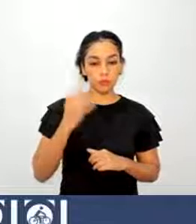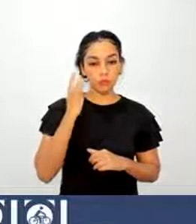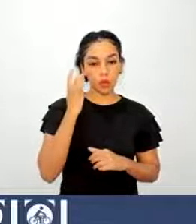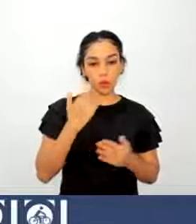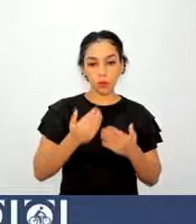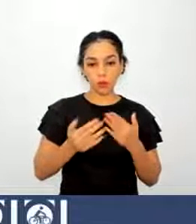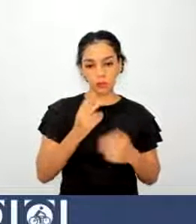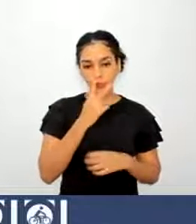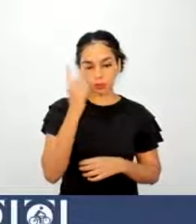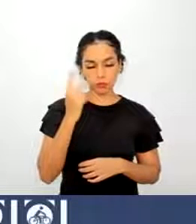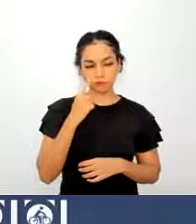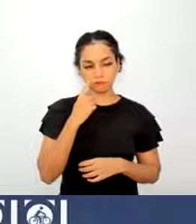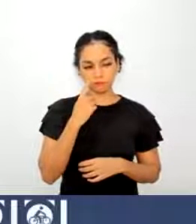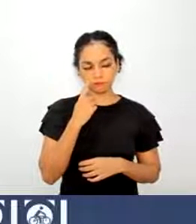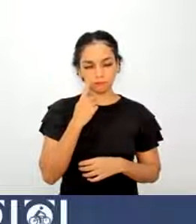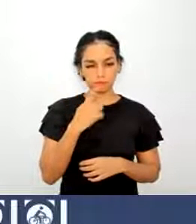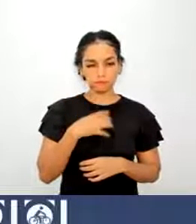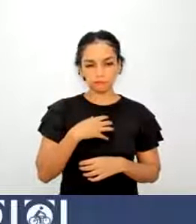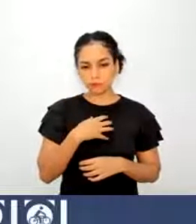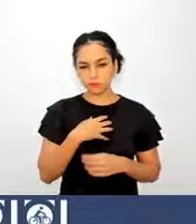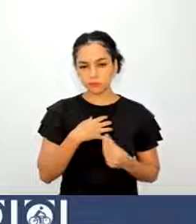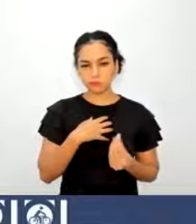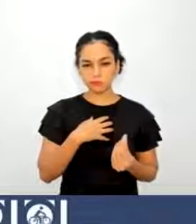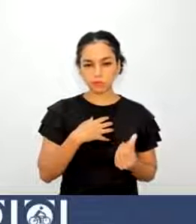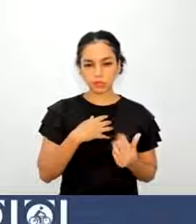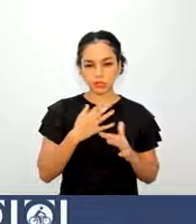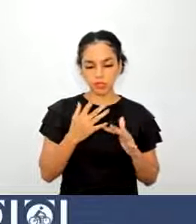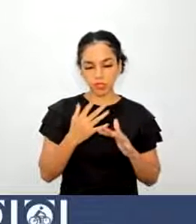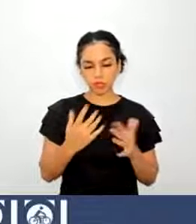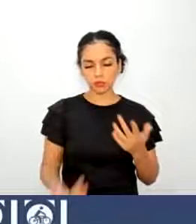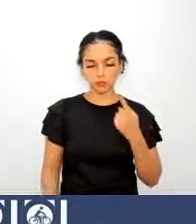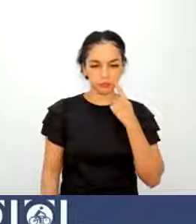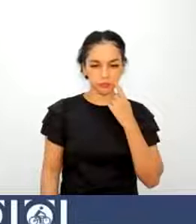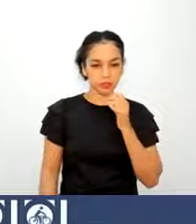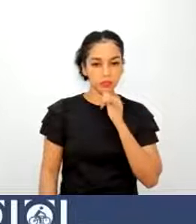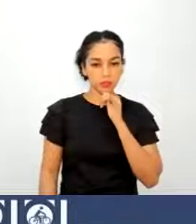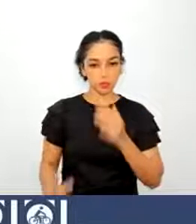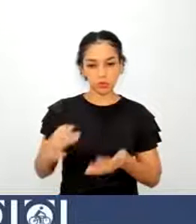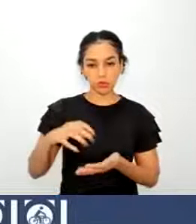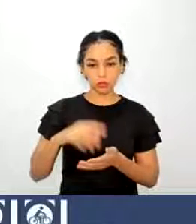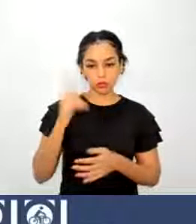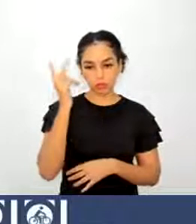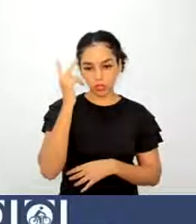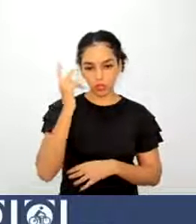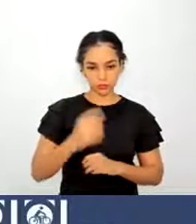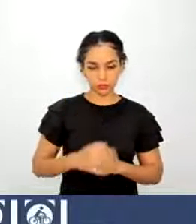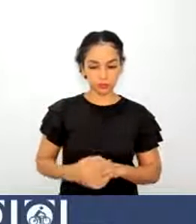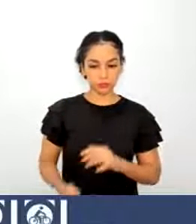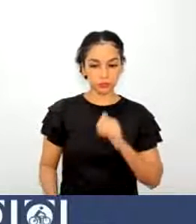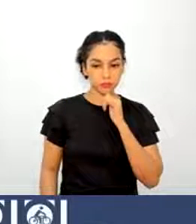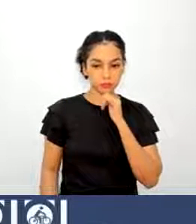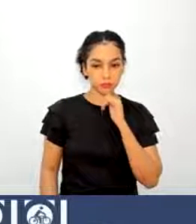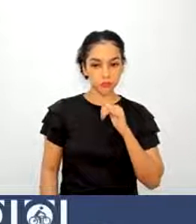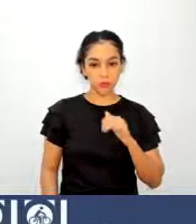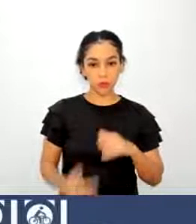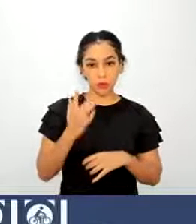mais sensível para a cidade olha por exemplo, você olhar um centro histórico, vou pegar Ouro Preto, que talvez seja das cidades mais lindas